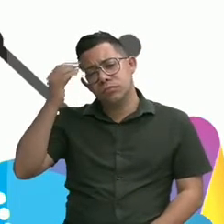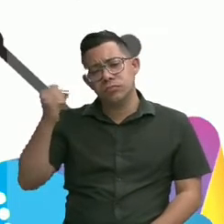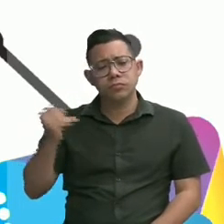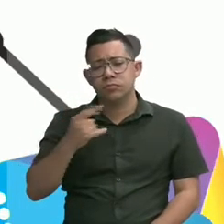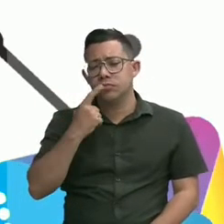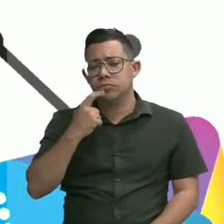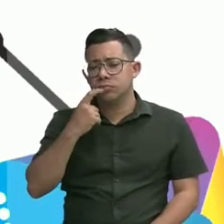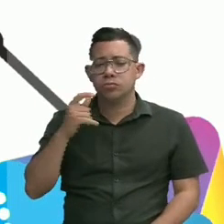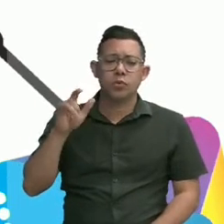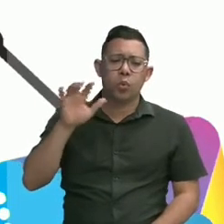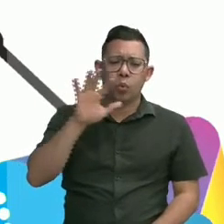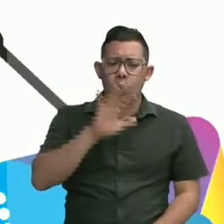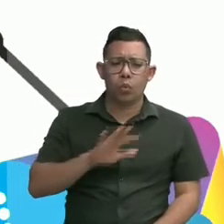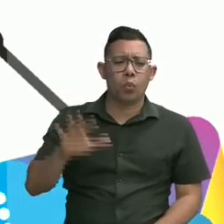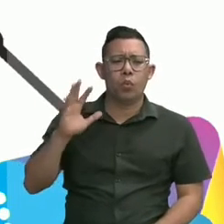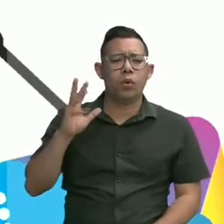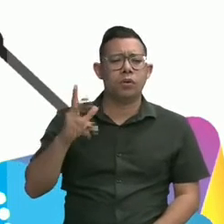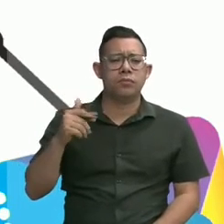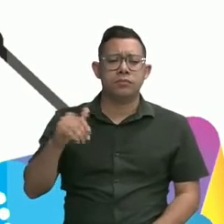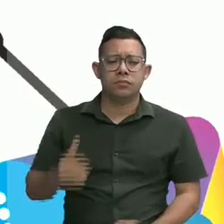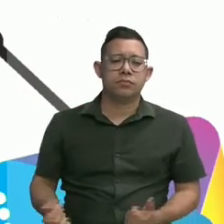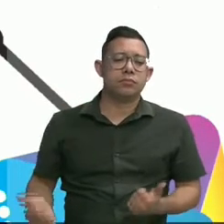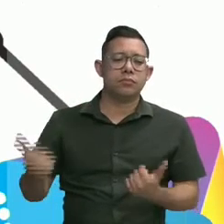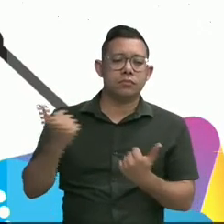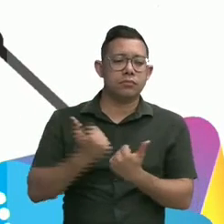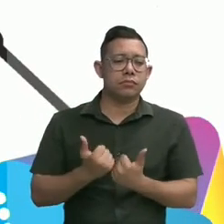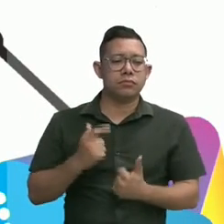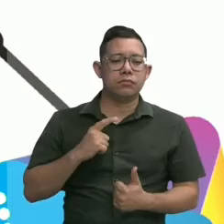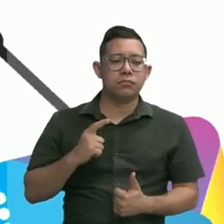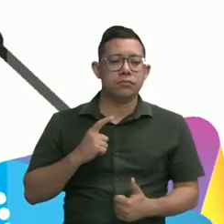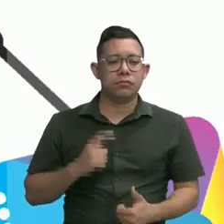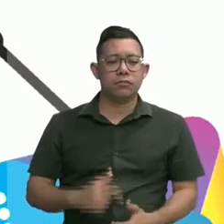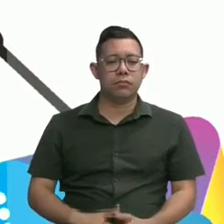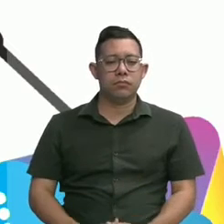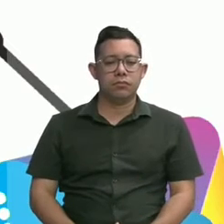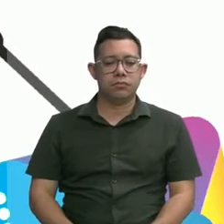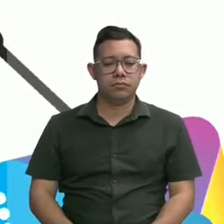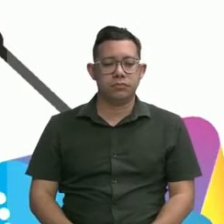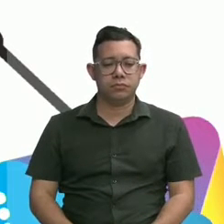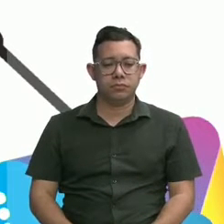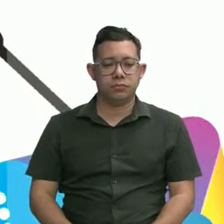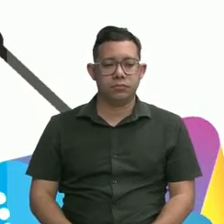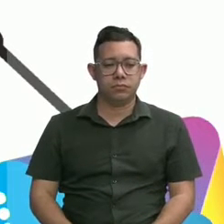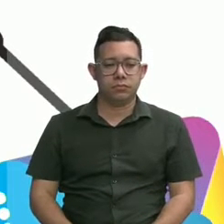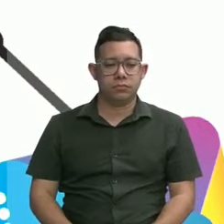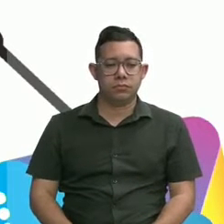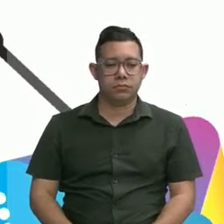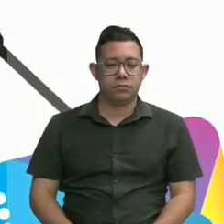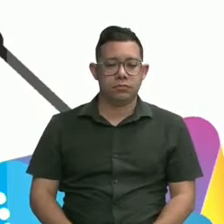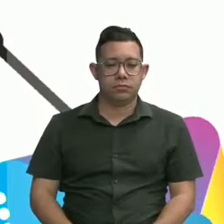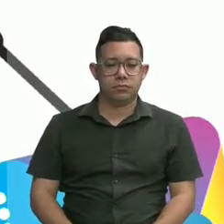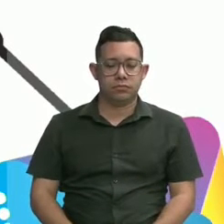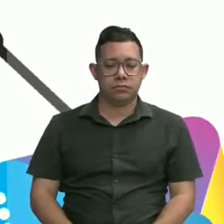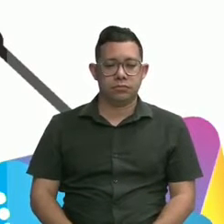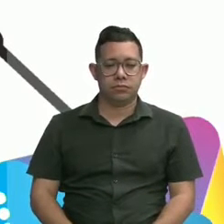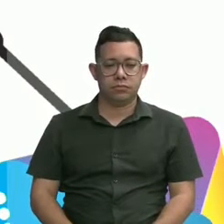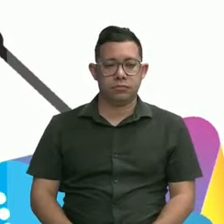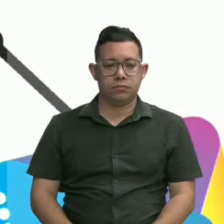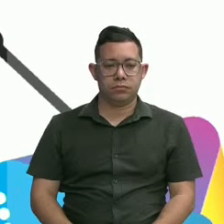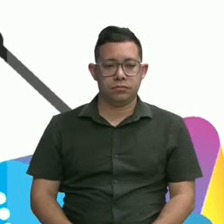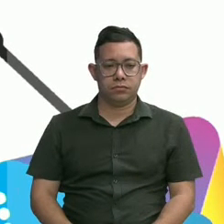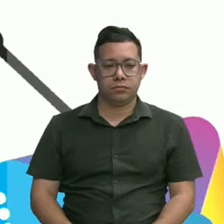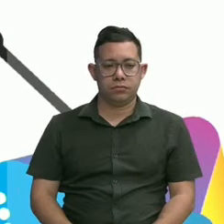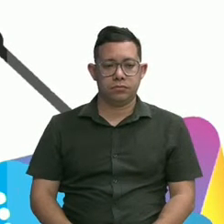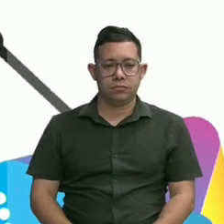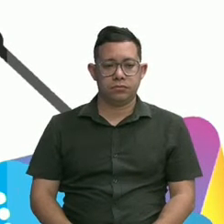valor da parte vermelha então era só substituir Então é isso aqui gente ó o circular para vocês pro